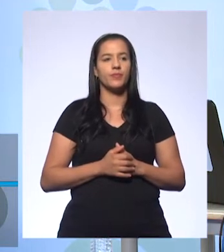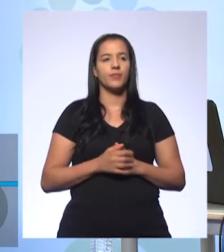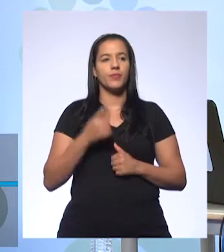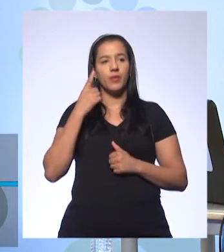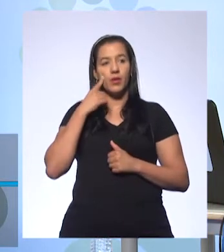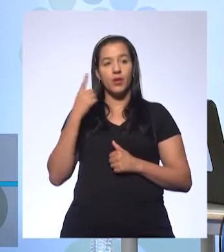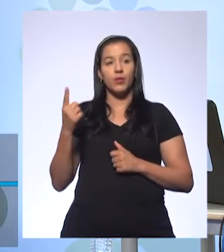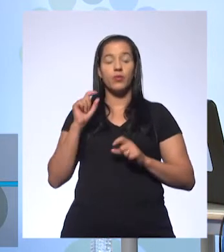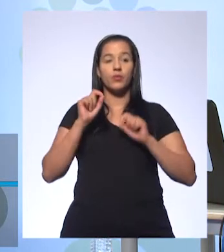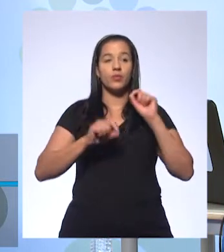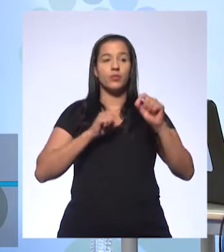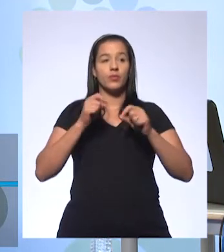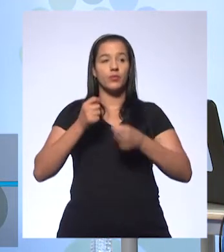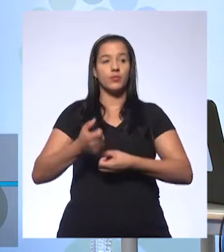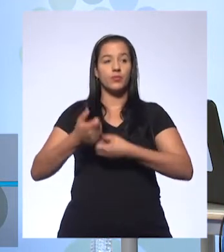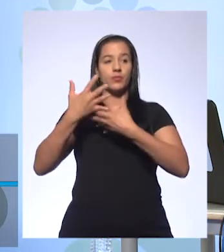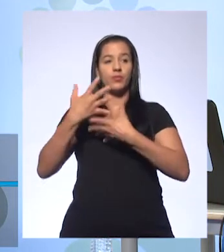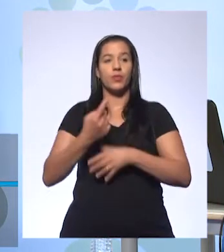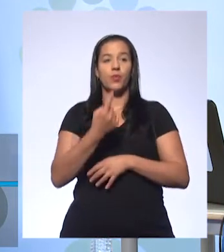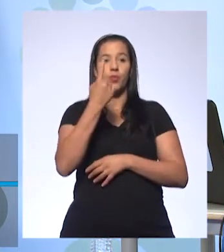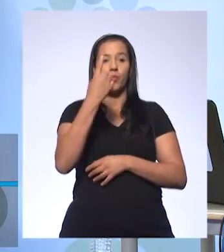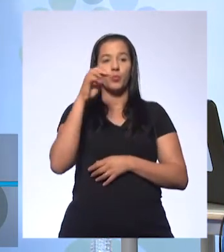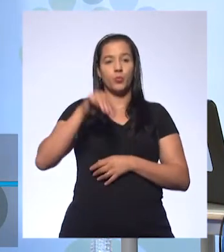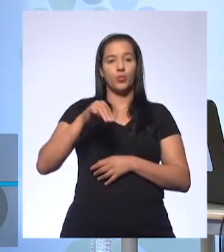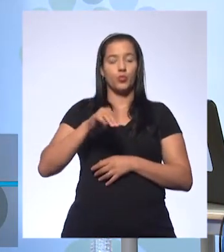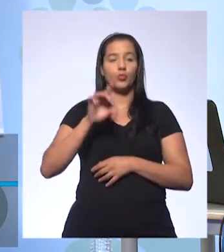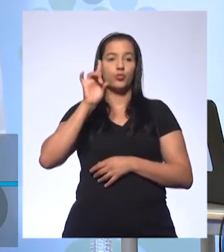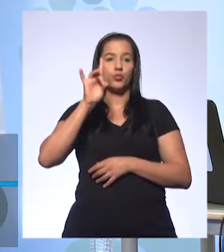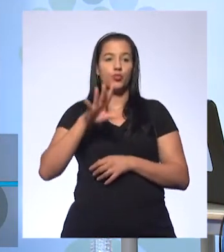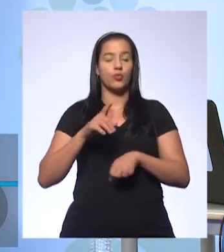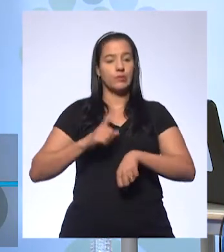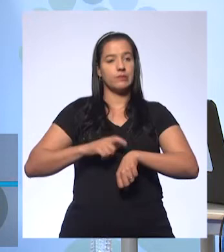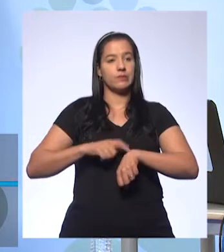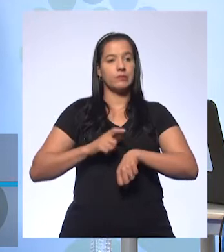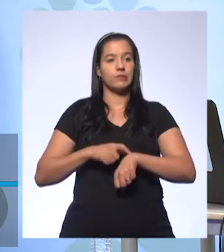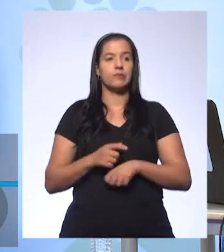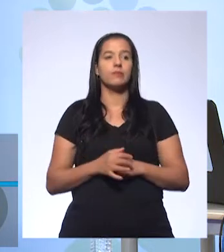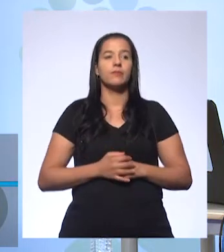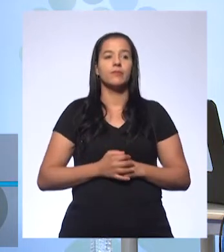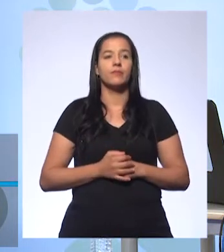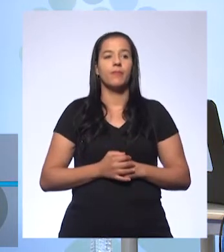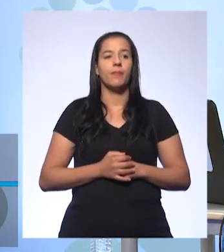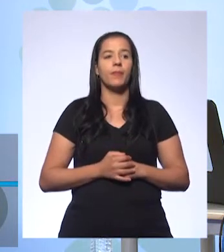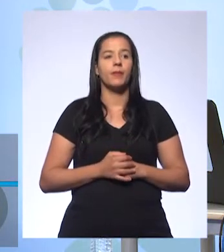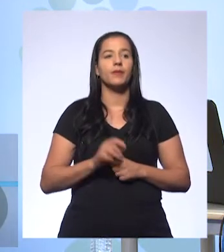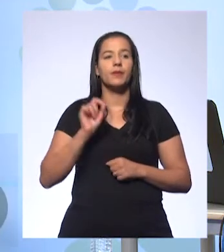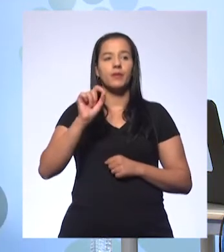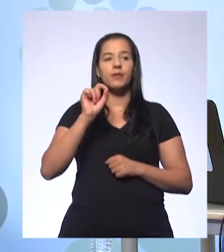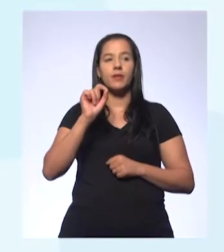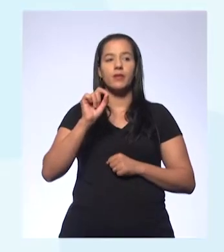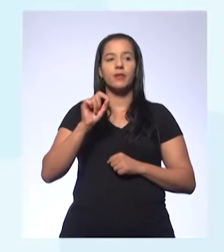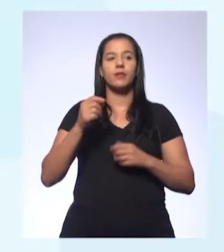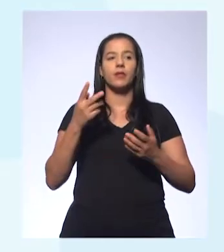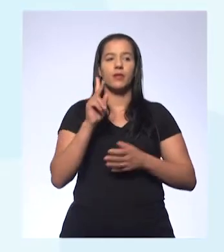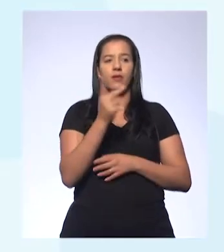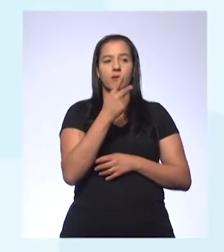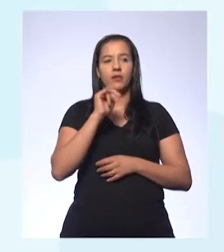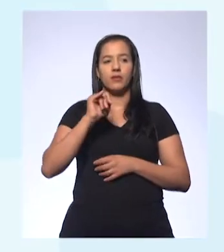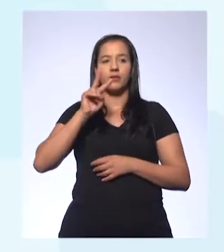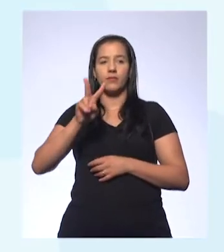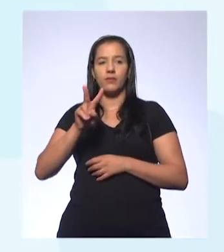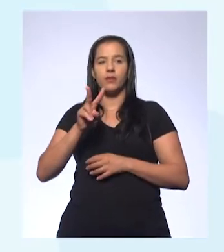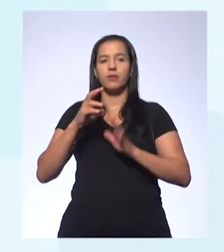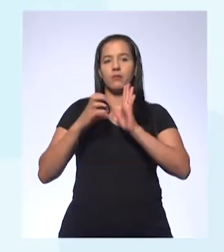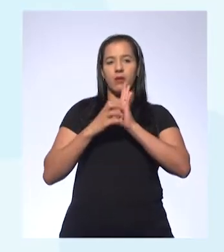E agora a gente vai ter uma interação de 1 minuto só, tá? Porque eu tenho pouco tempo de aula aí. Quem tem HIV necessariamente tem